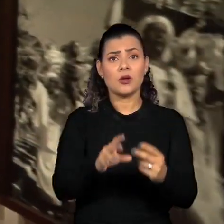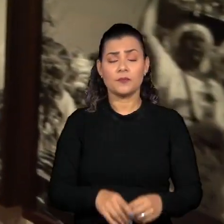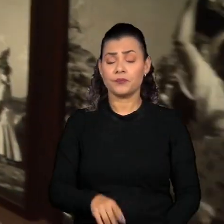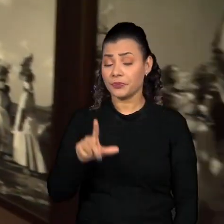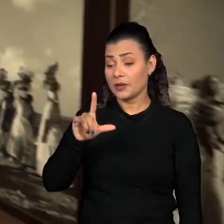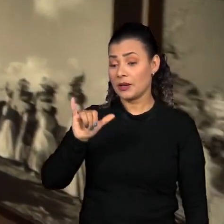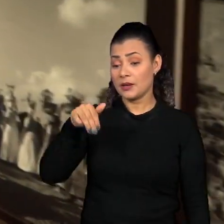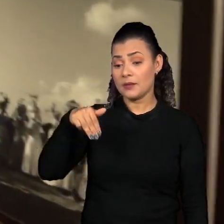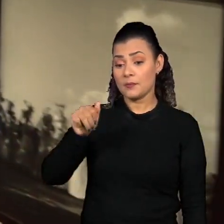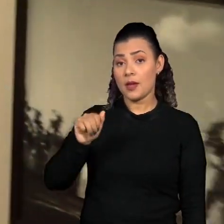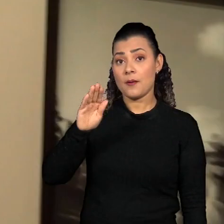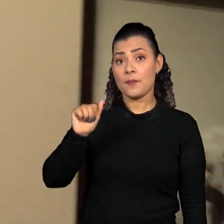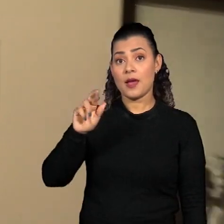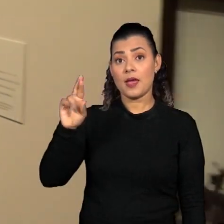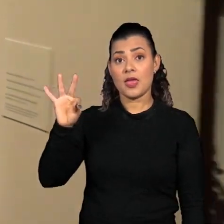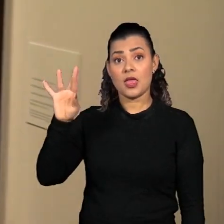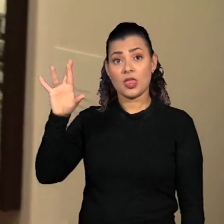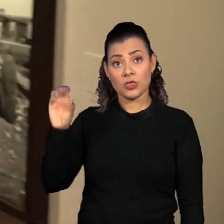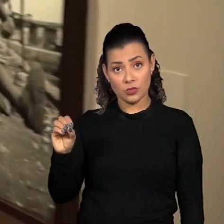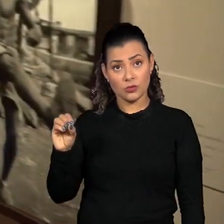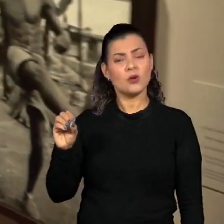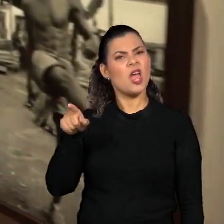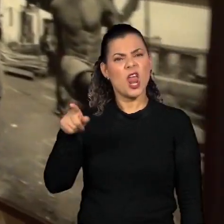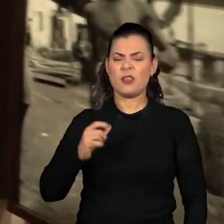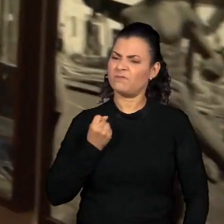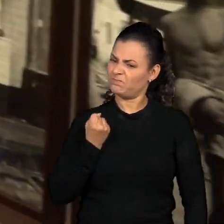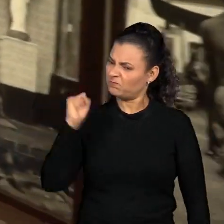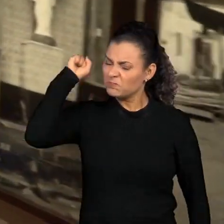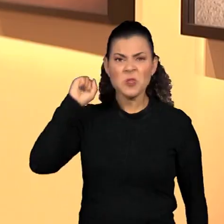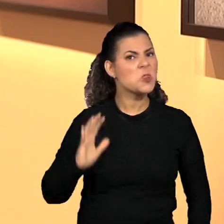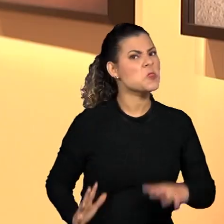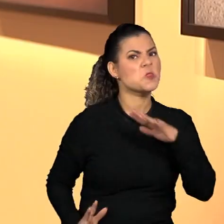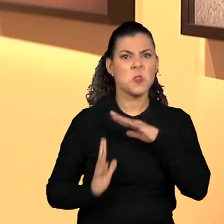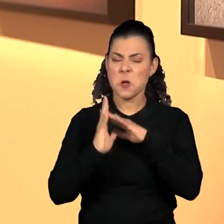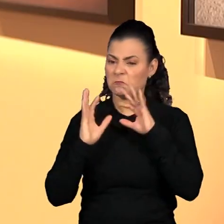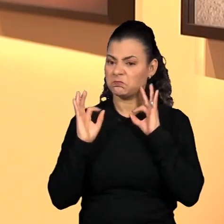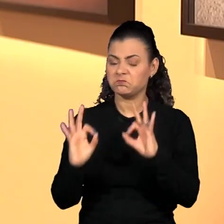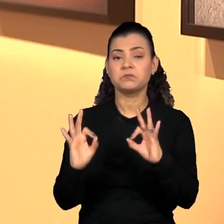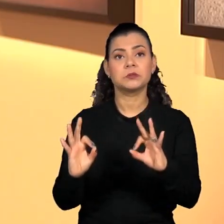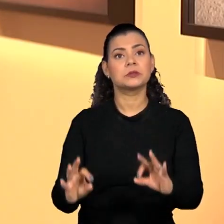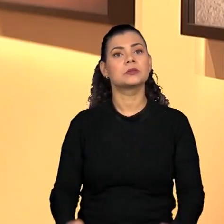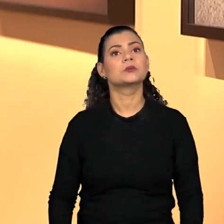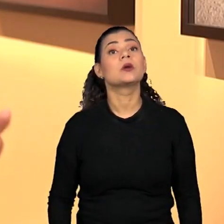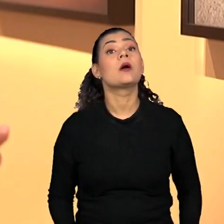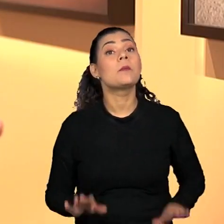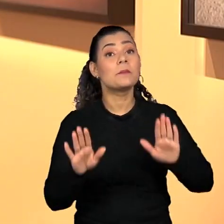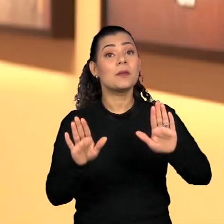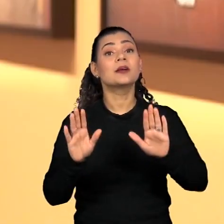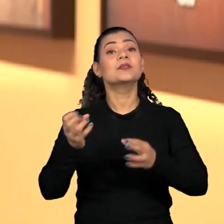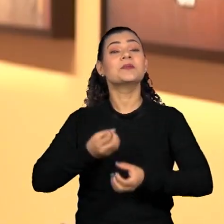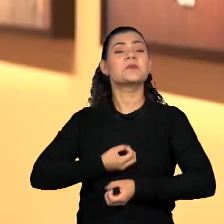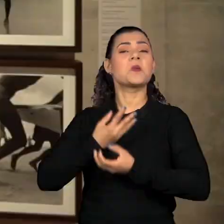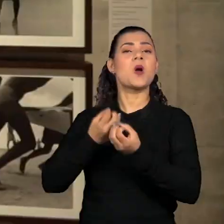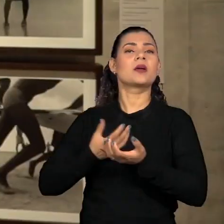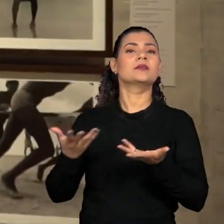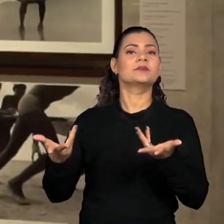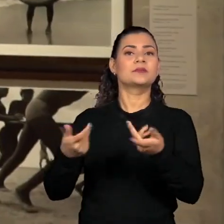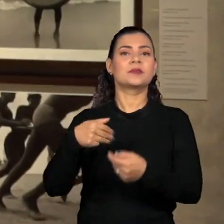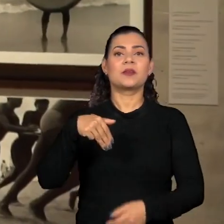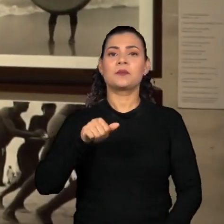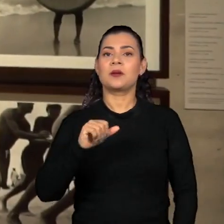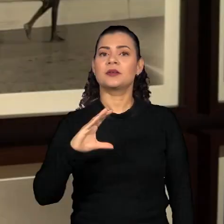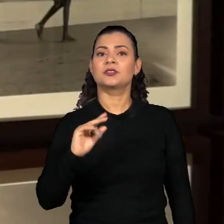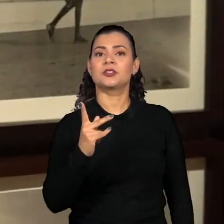Barreto, esse foi com PH, o outro esbranquiçou-se, sim, mas um grande poeta, o Machado.